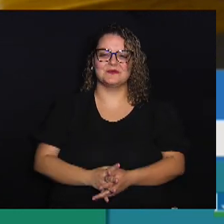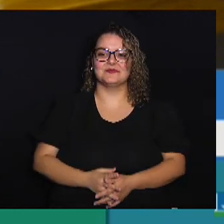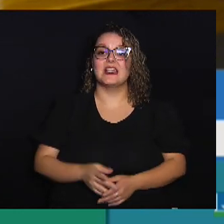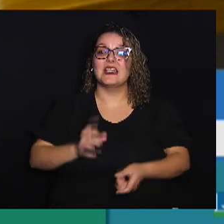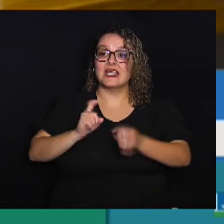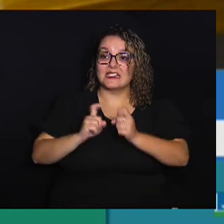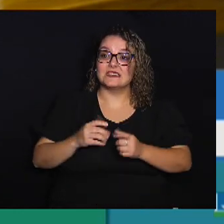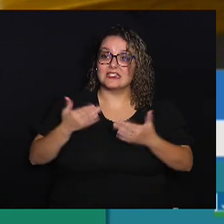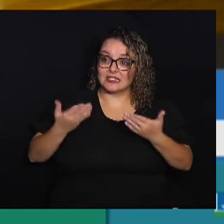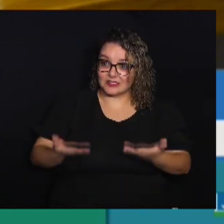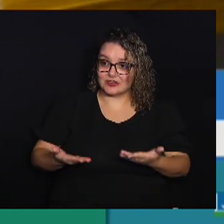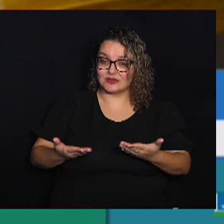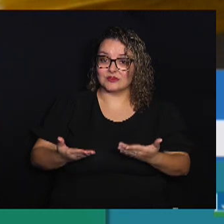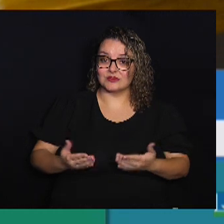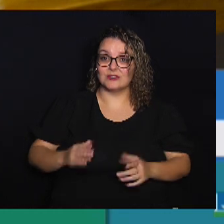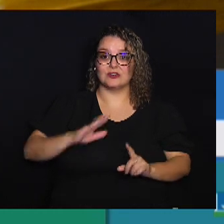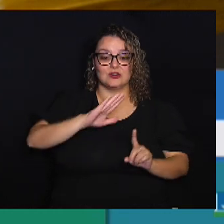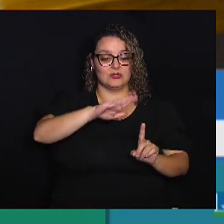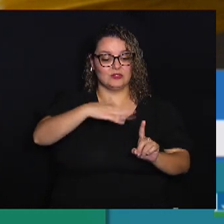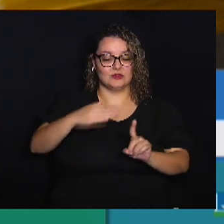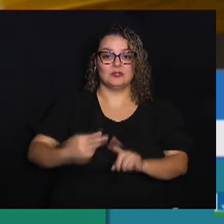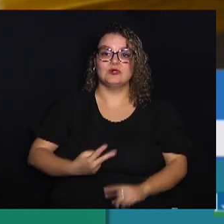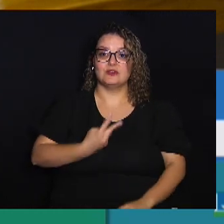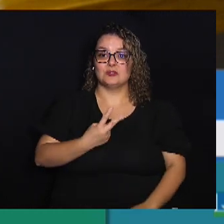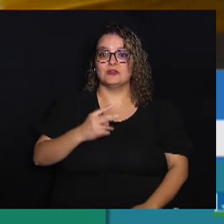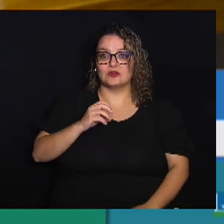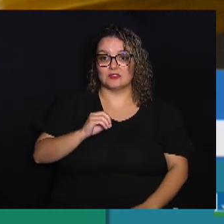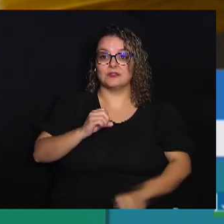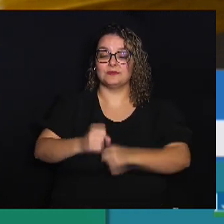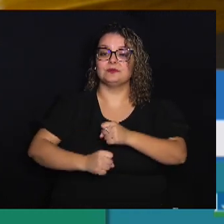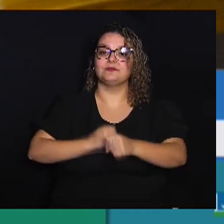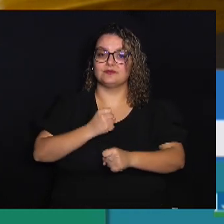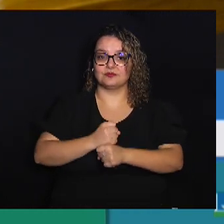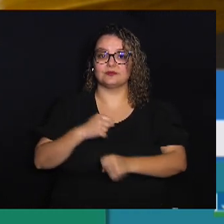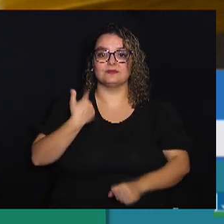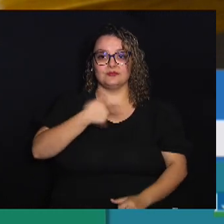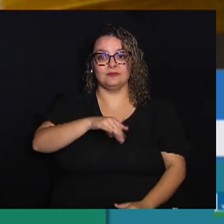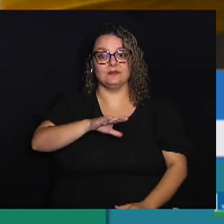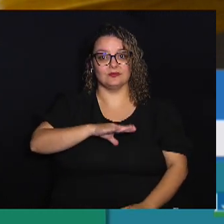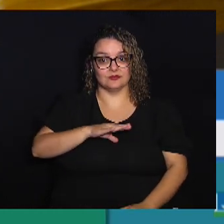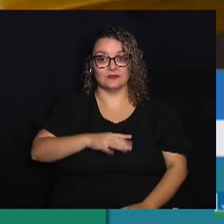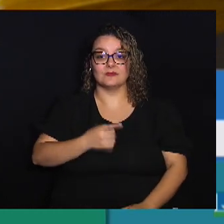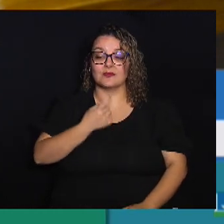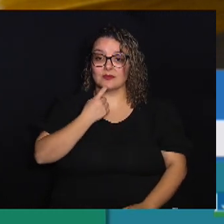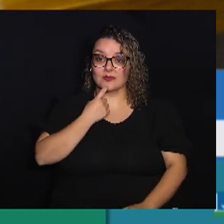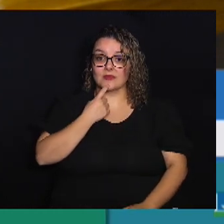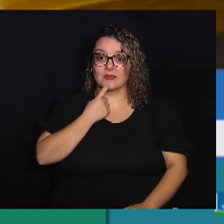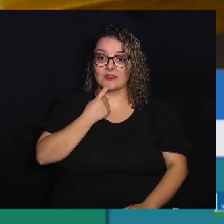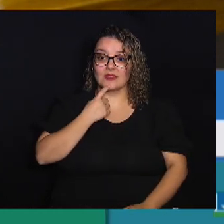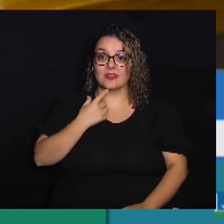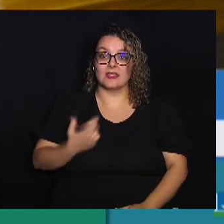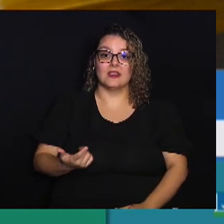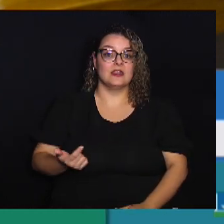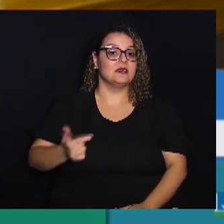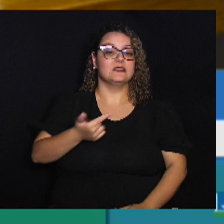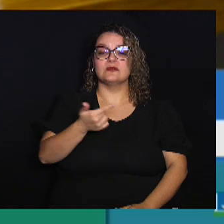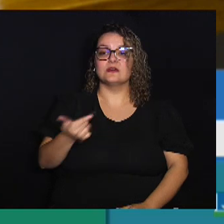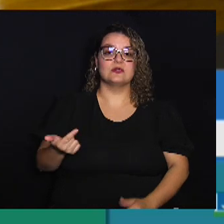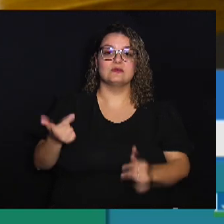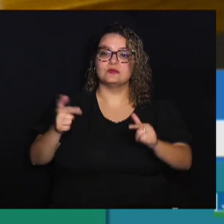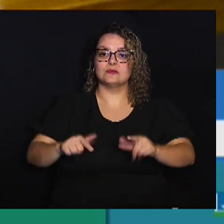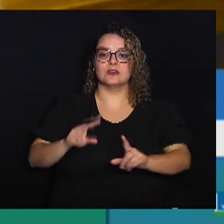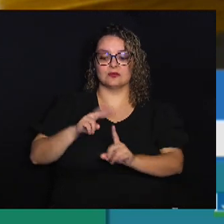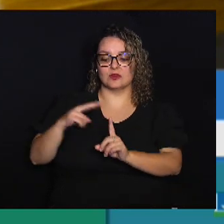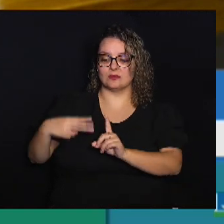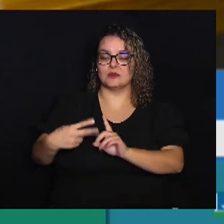reunião solene que homenageia 250 anos da nossa cidade não poderia ter um lugar do ponto de